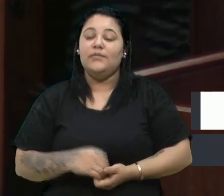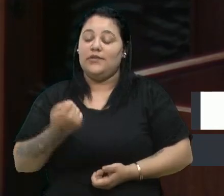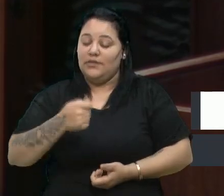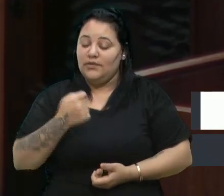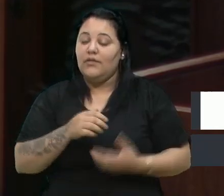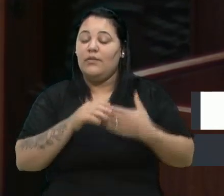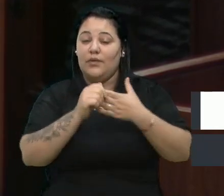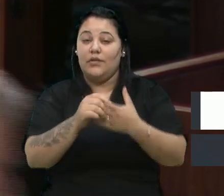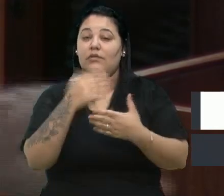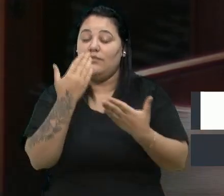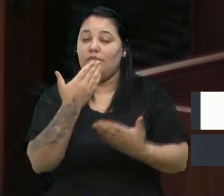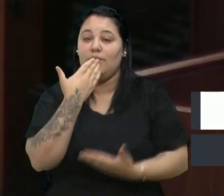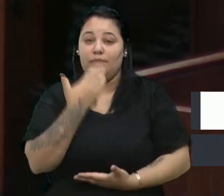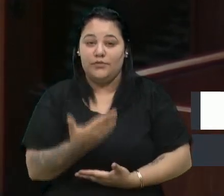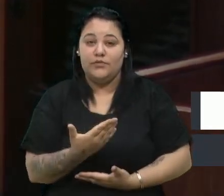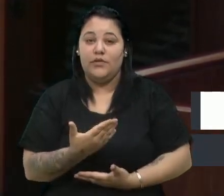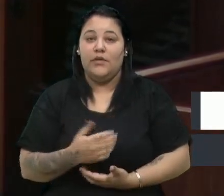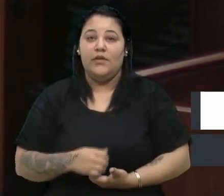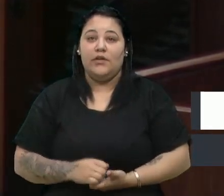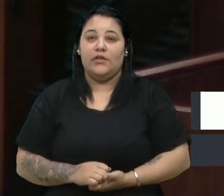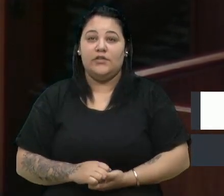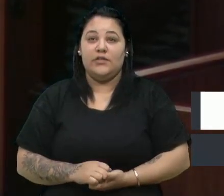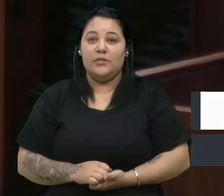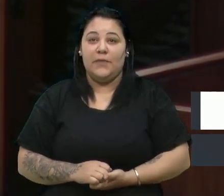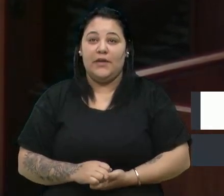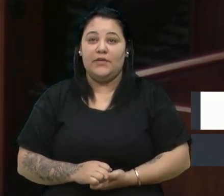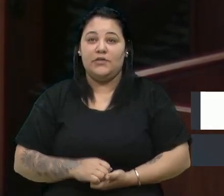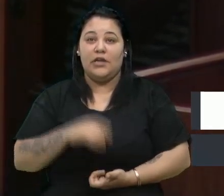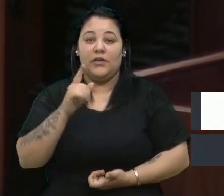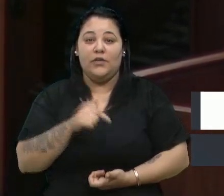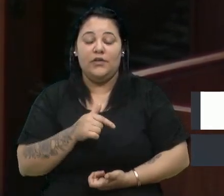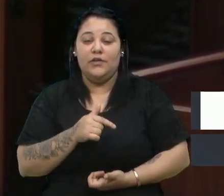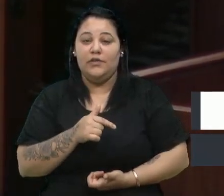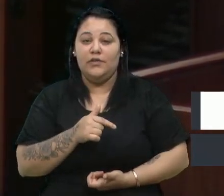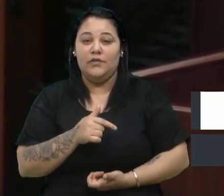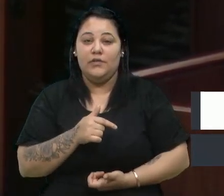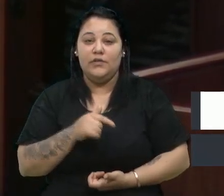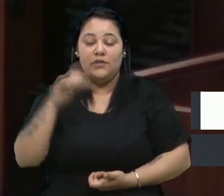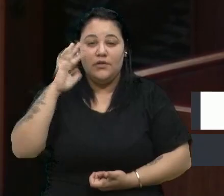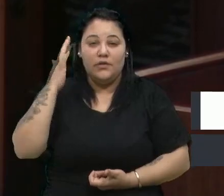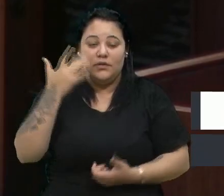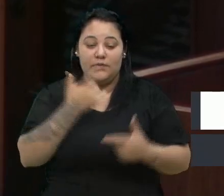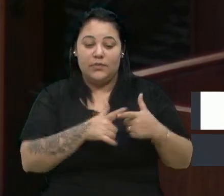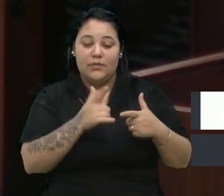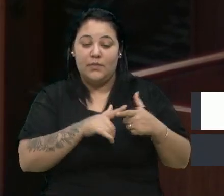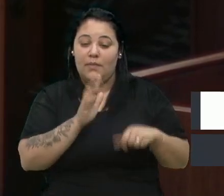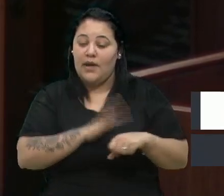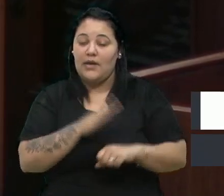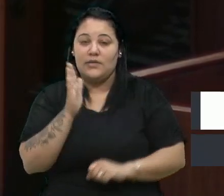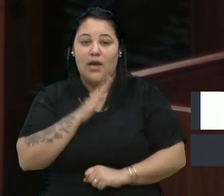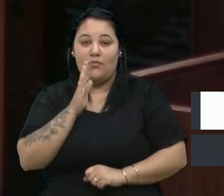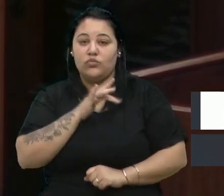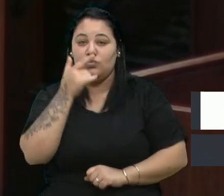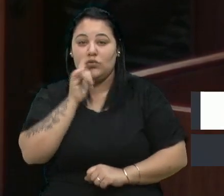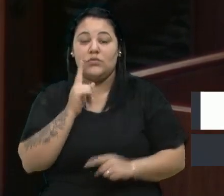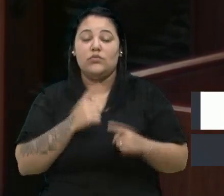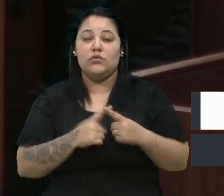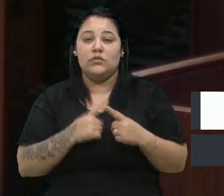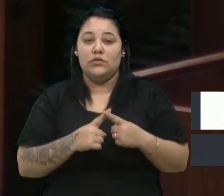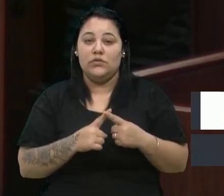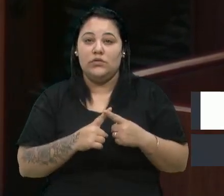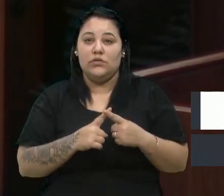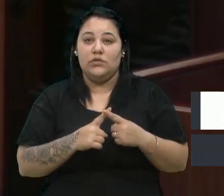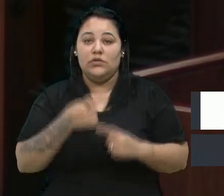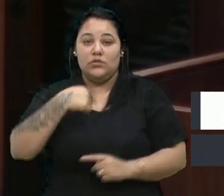Então, eu peço aqui que sanem esse problema o mais rápido possível, porque a